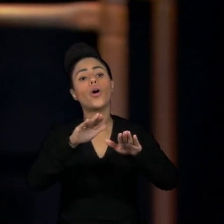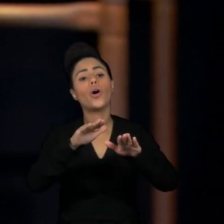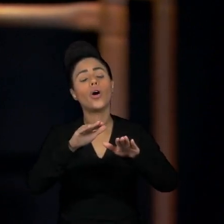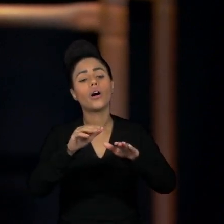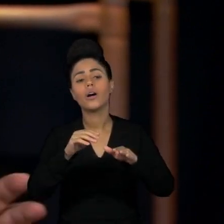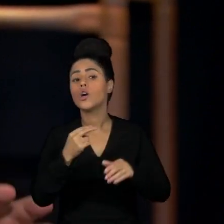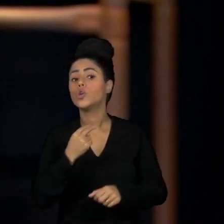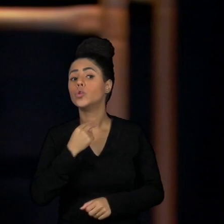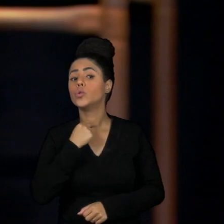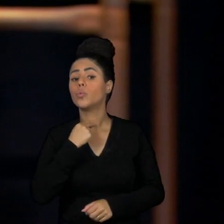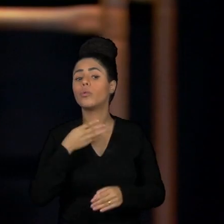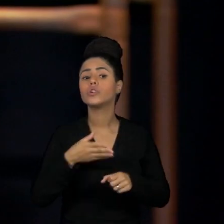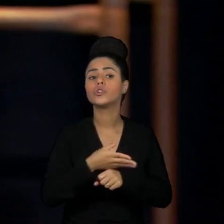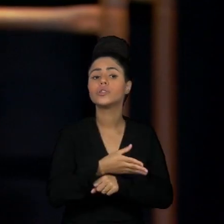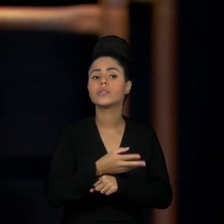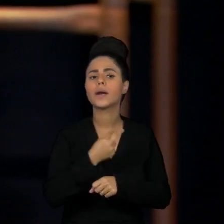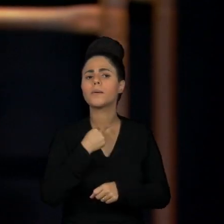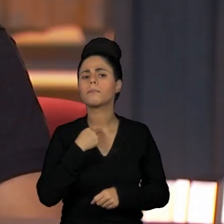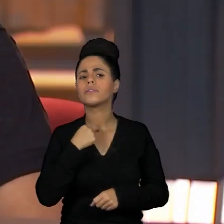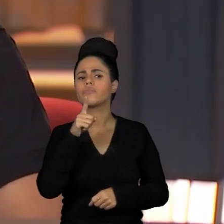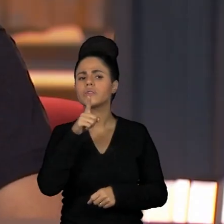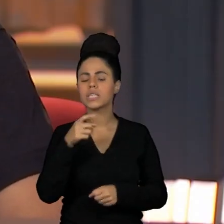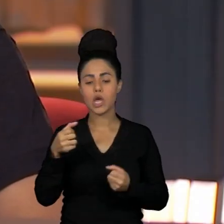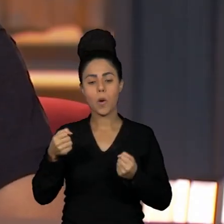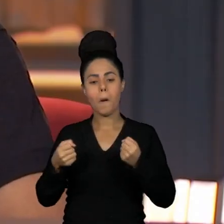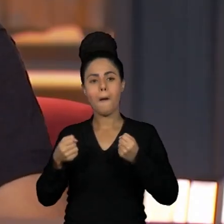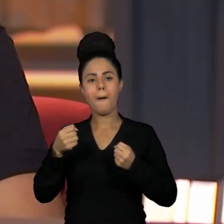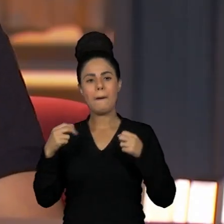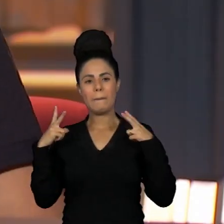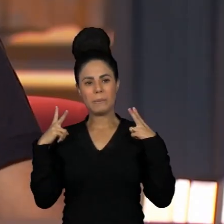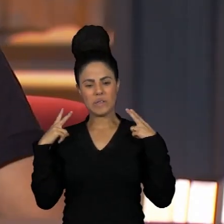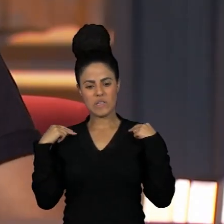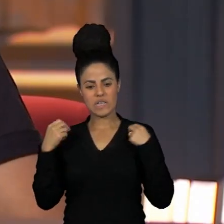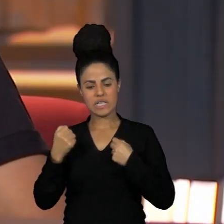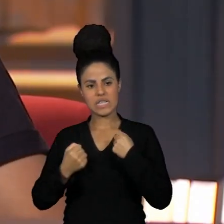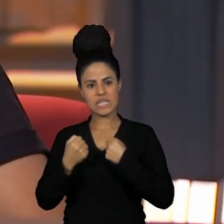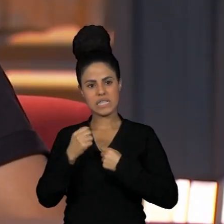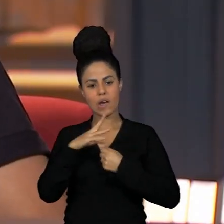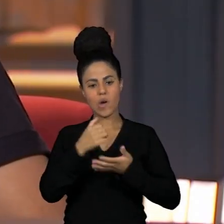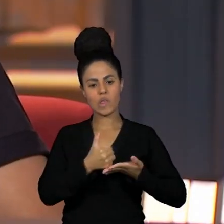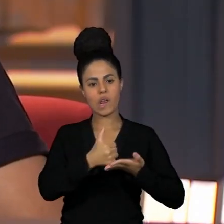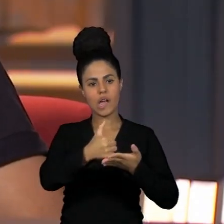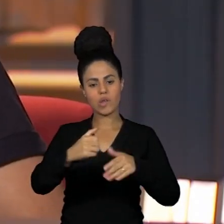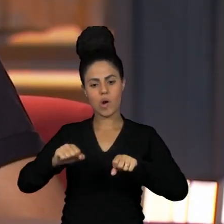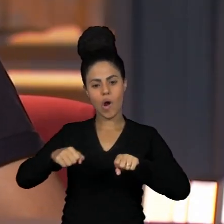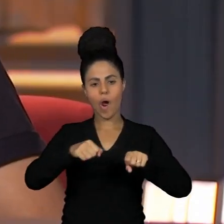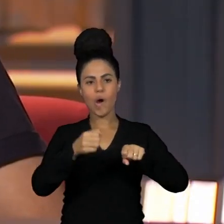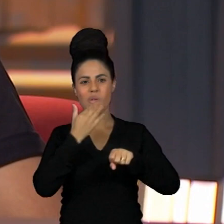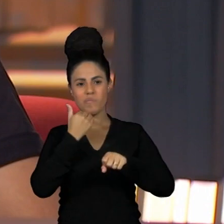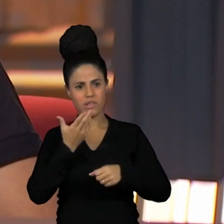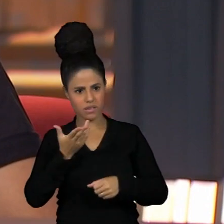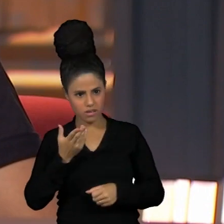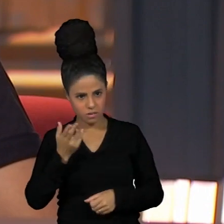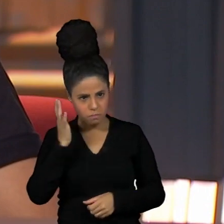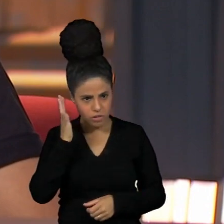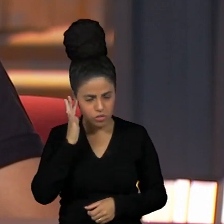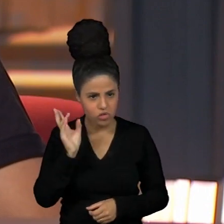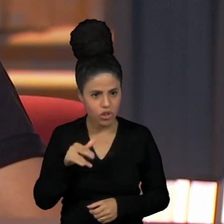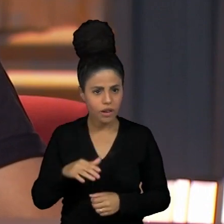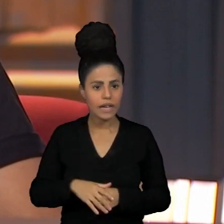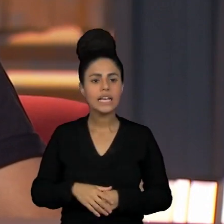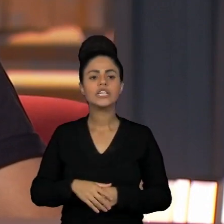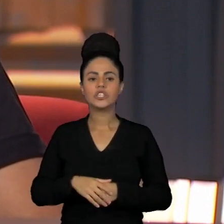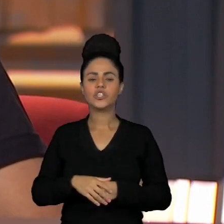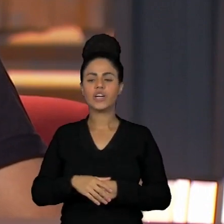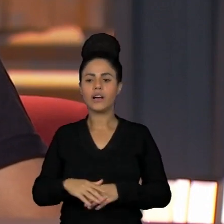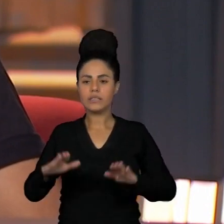porque acharam que você era o motorista de Uber ou o entregador? Mano, eu já fui